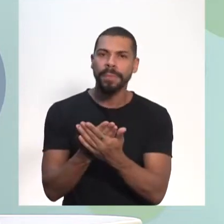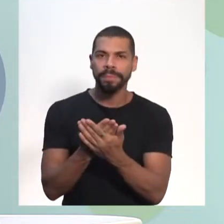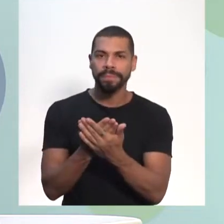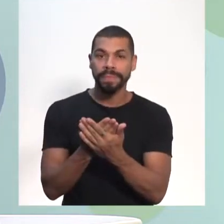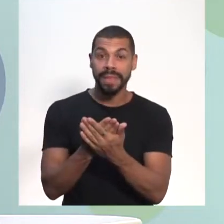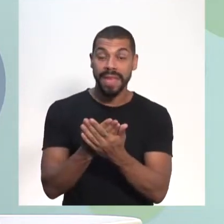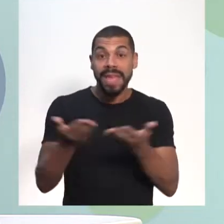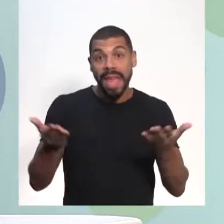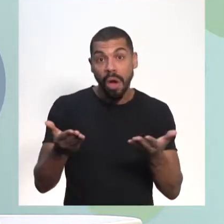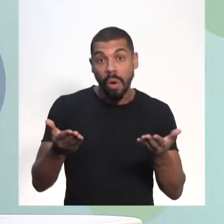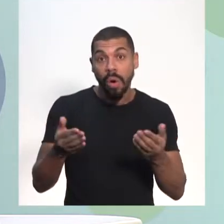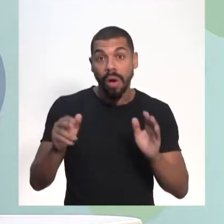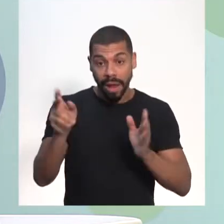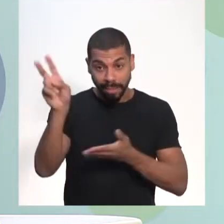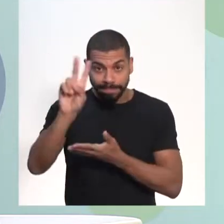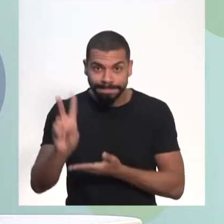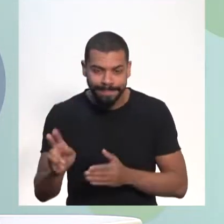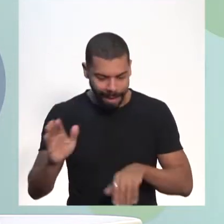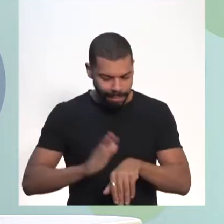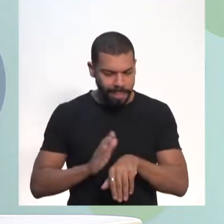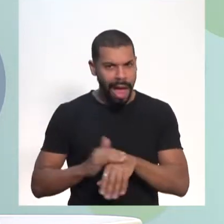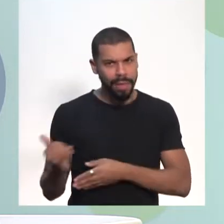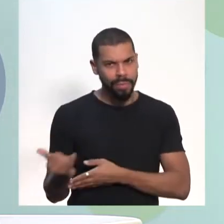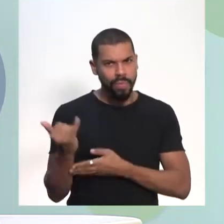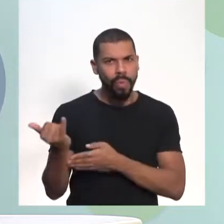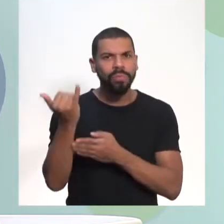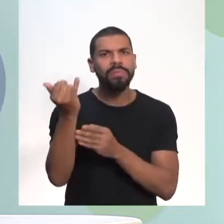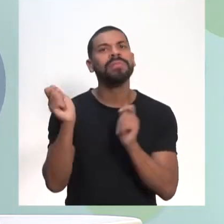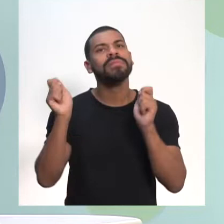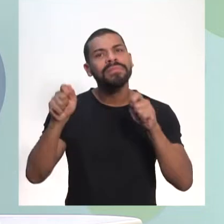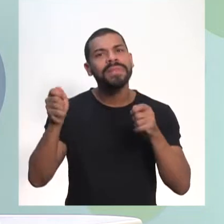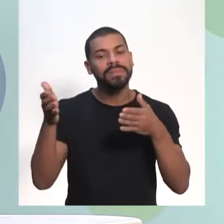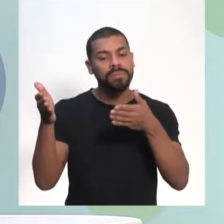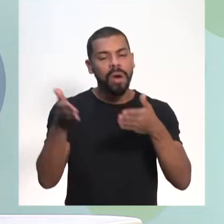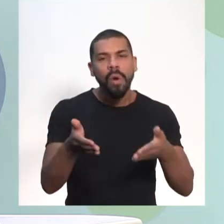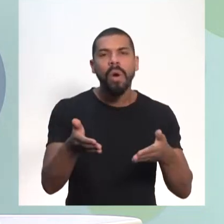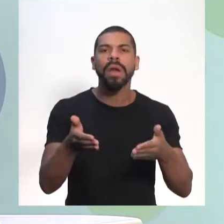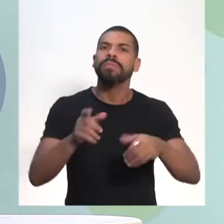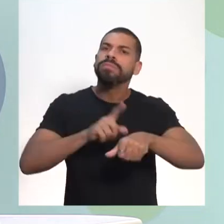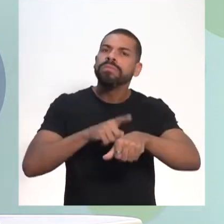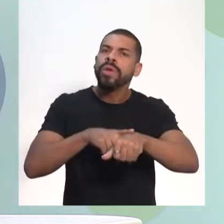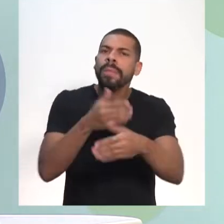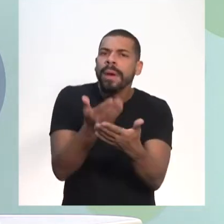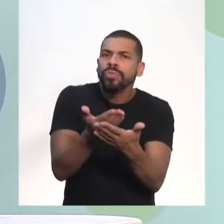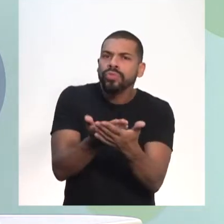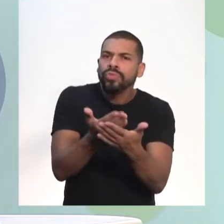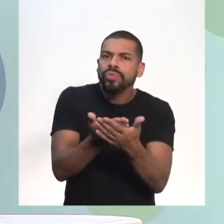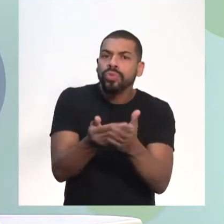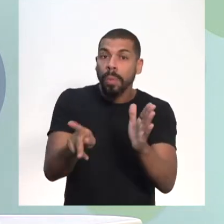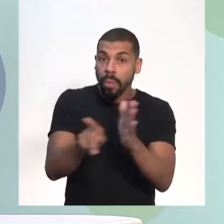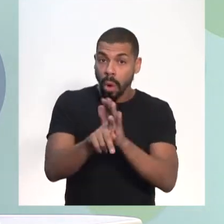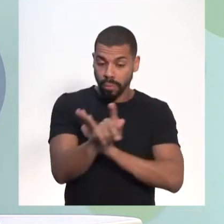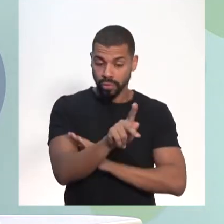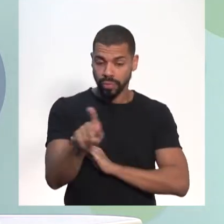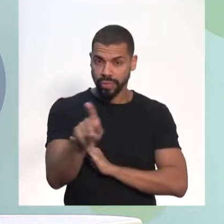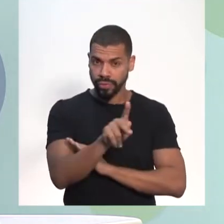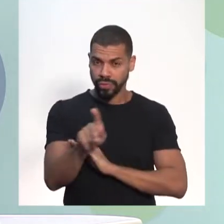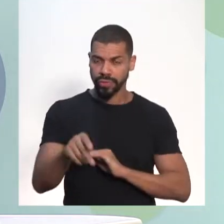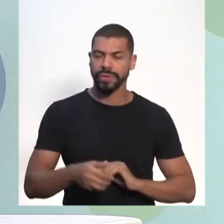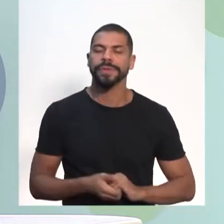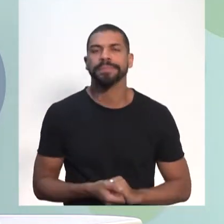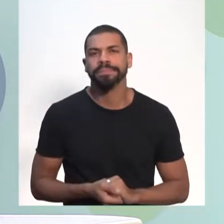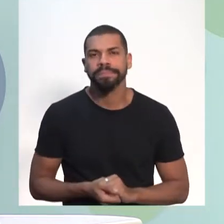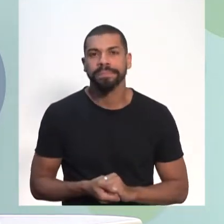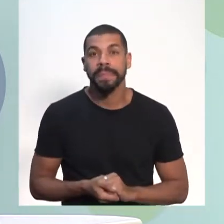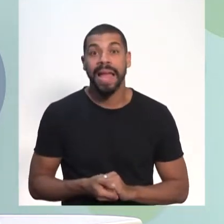maior valor, né? Valorizando mesmo esse espaço de formação, esse espaço de estudos. Então, a